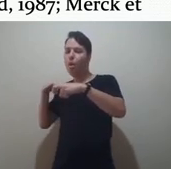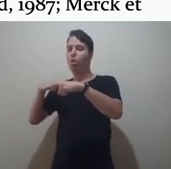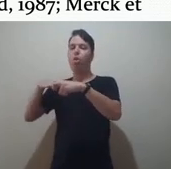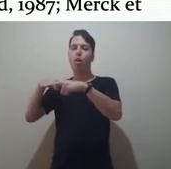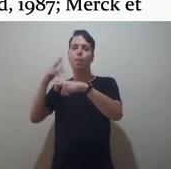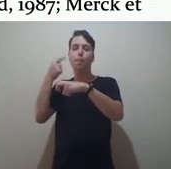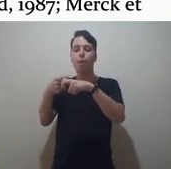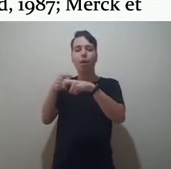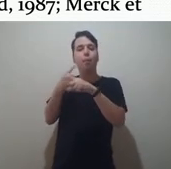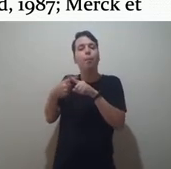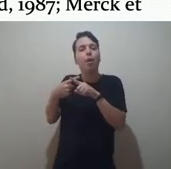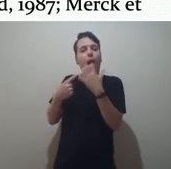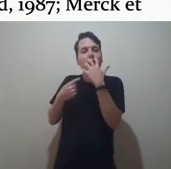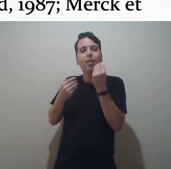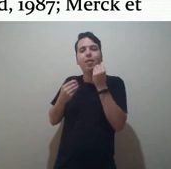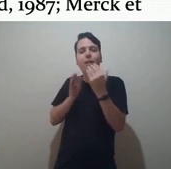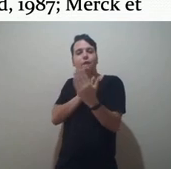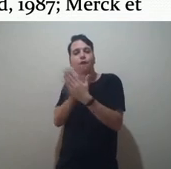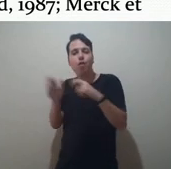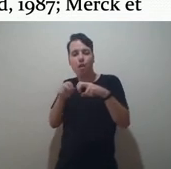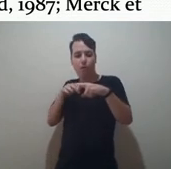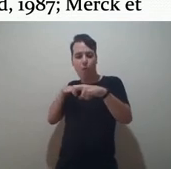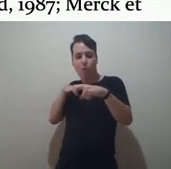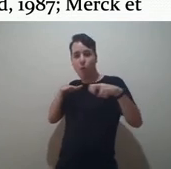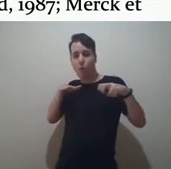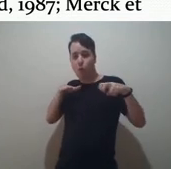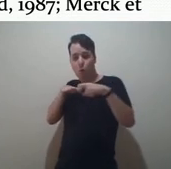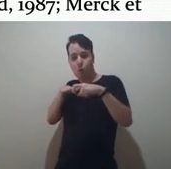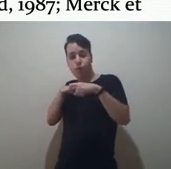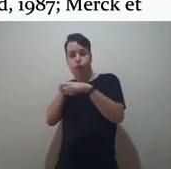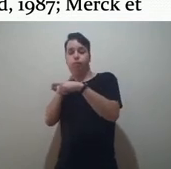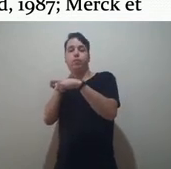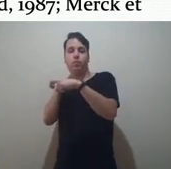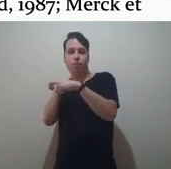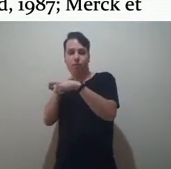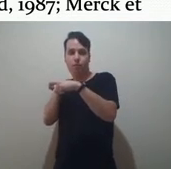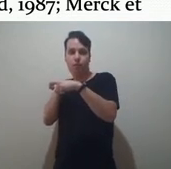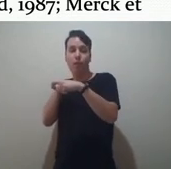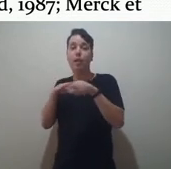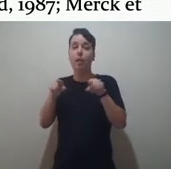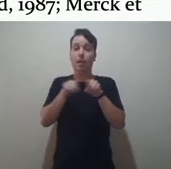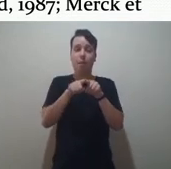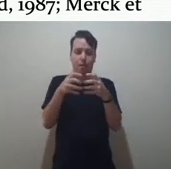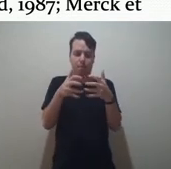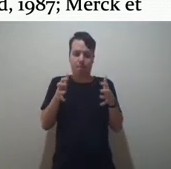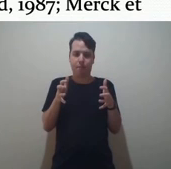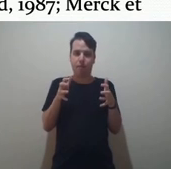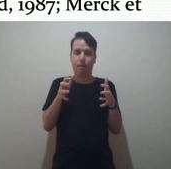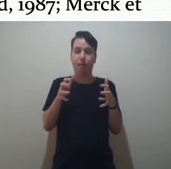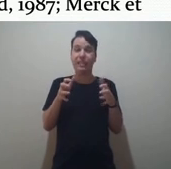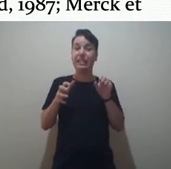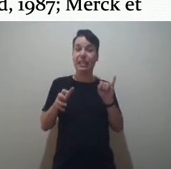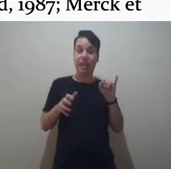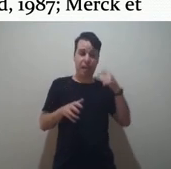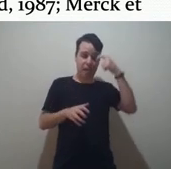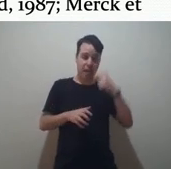mais caudais. Já as fraturas dos traumas não acidentais, as fraturas de